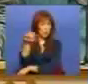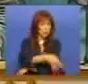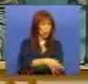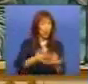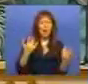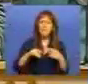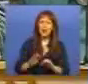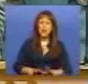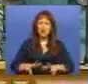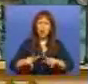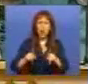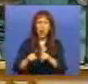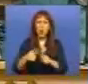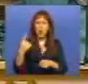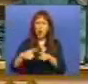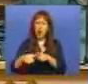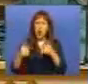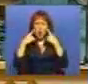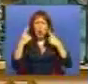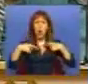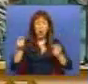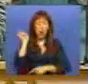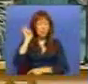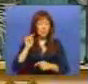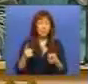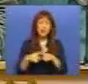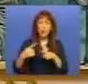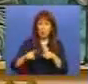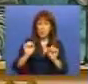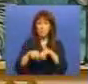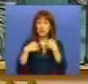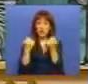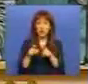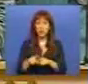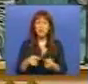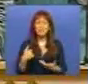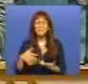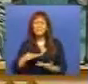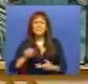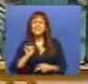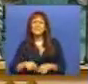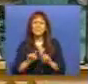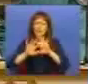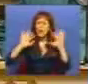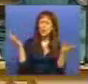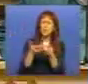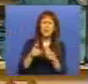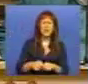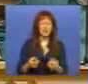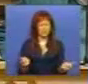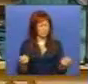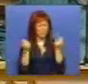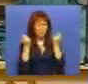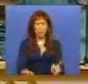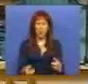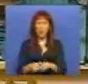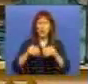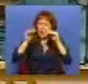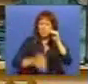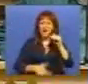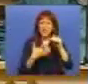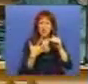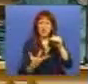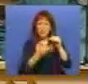Mas a proporção de arrendamento público, no essencial arrendamento social, é do ponto de vista global ainda mais irrisória. Menos